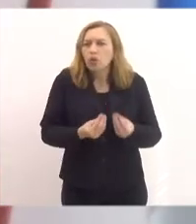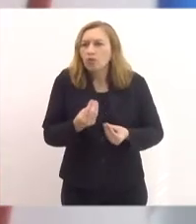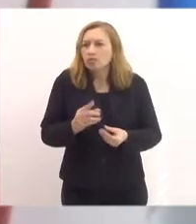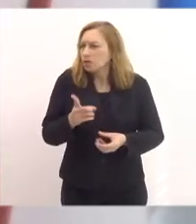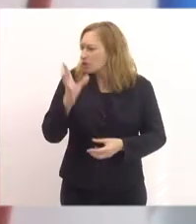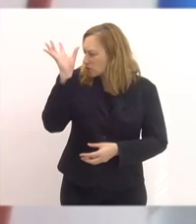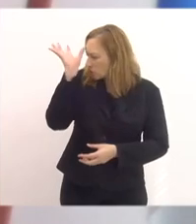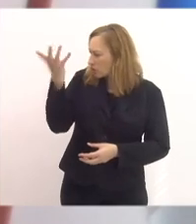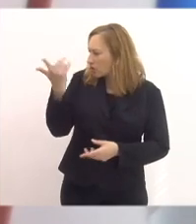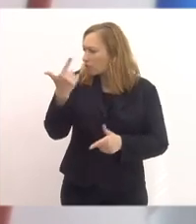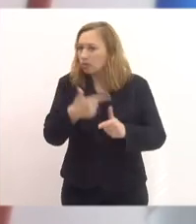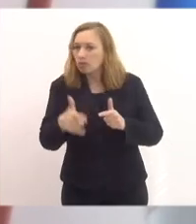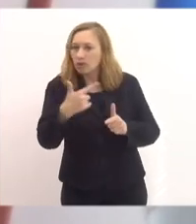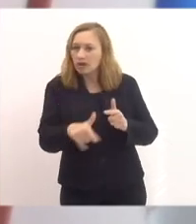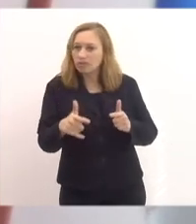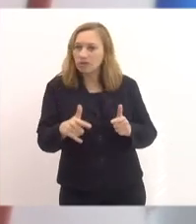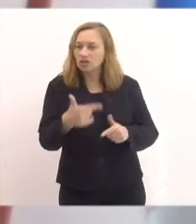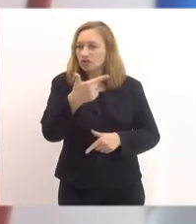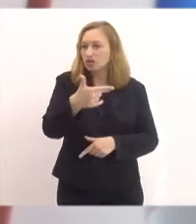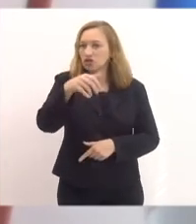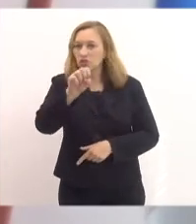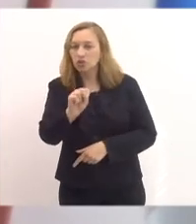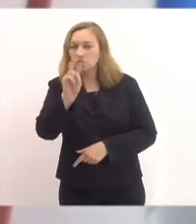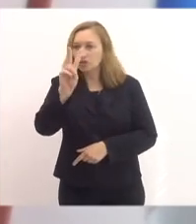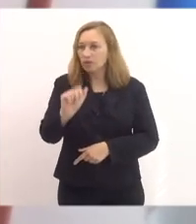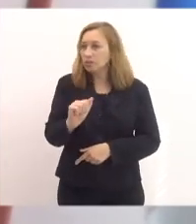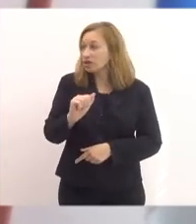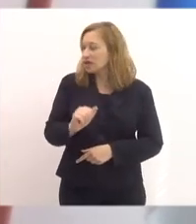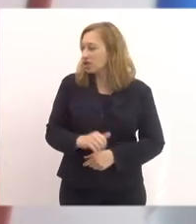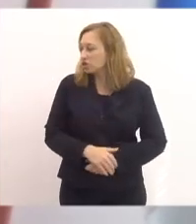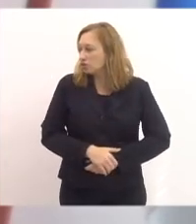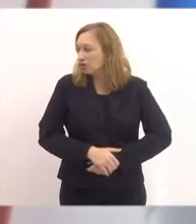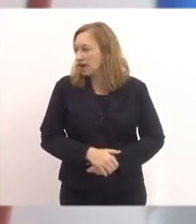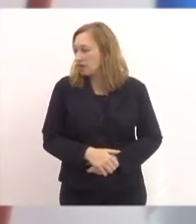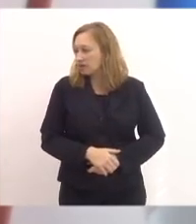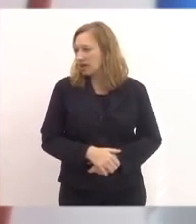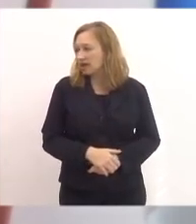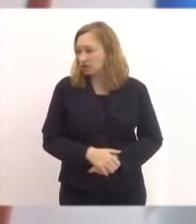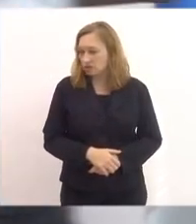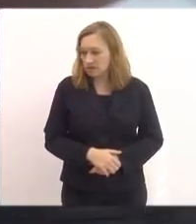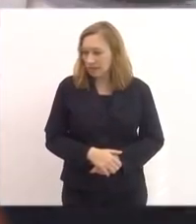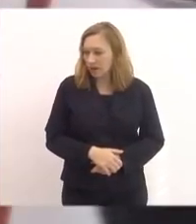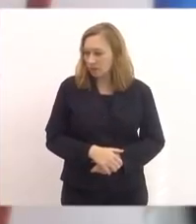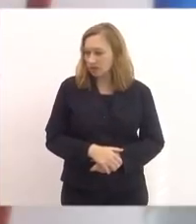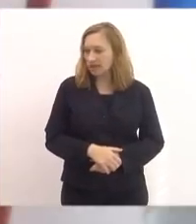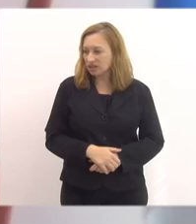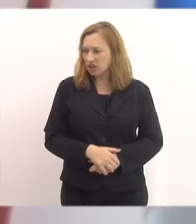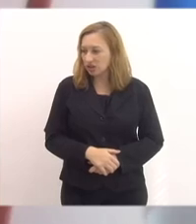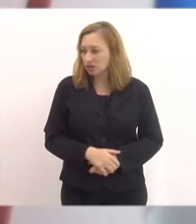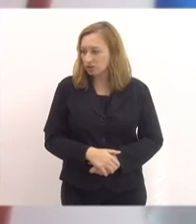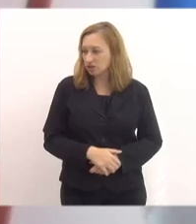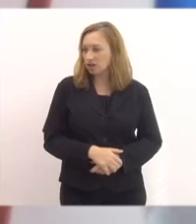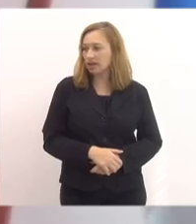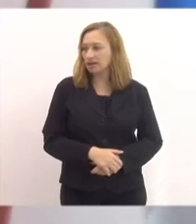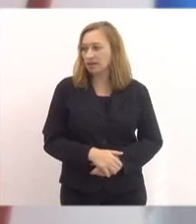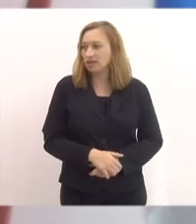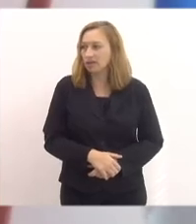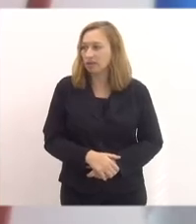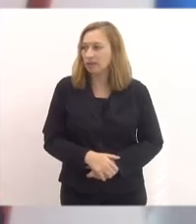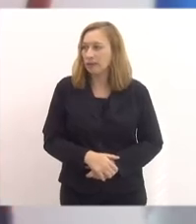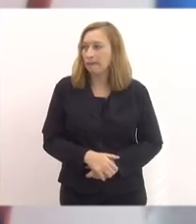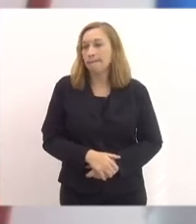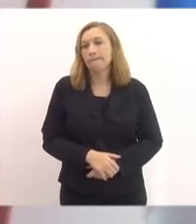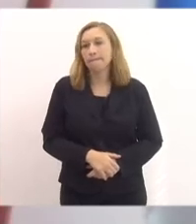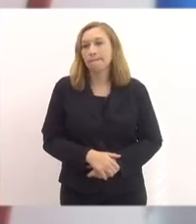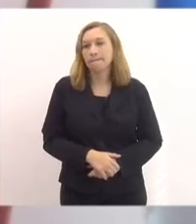um problema de 28 vagas pré-existentes, realizar esse TAF, que é lei, fazer um TAF amplo,